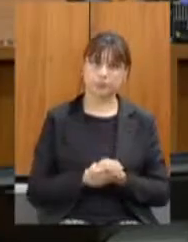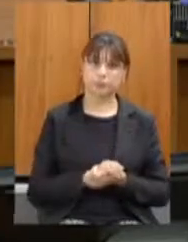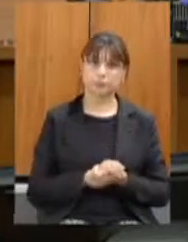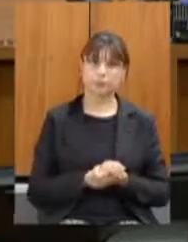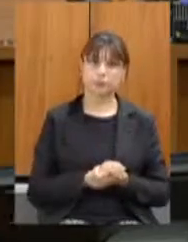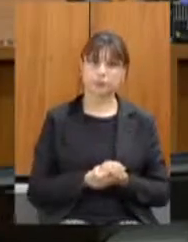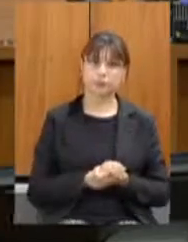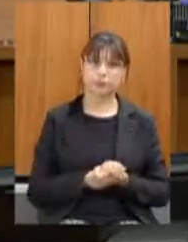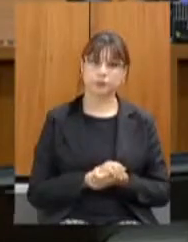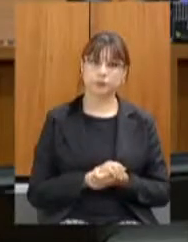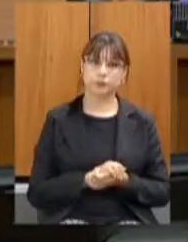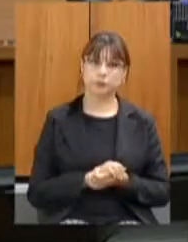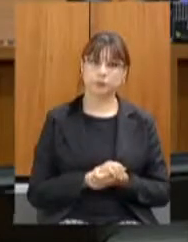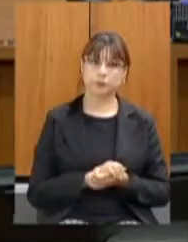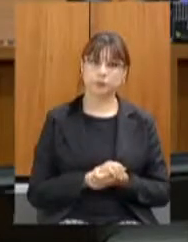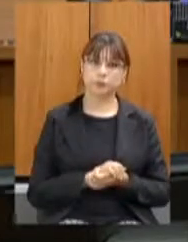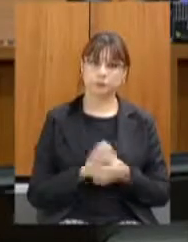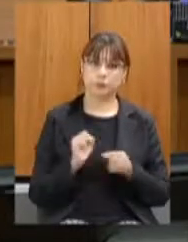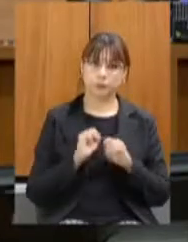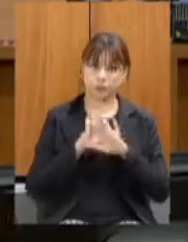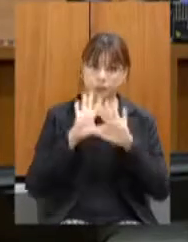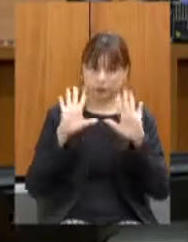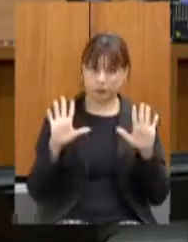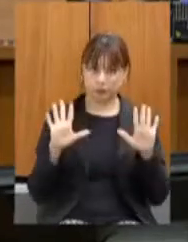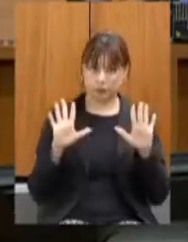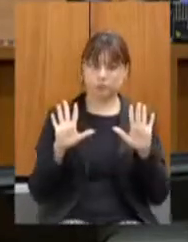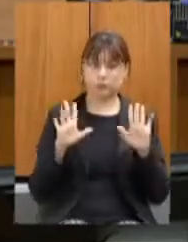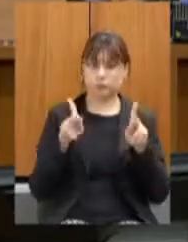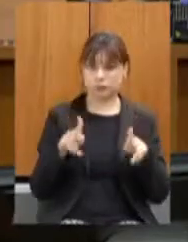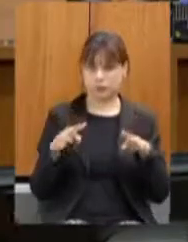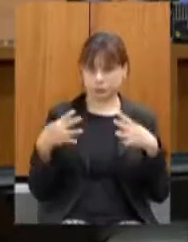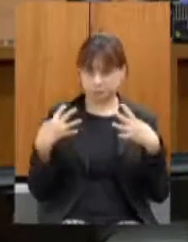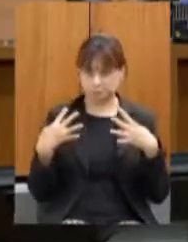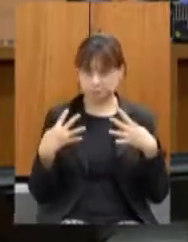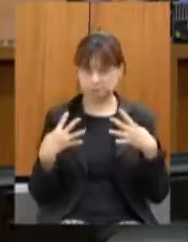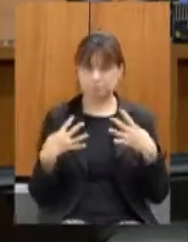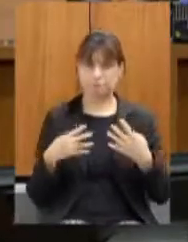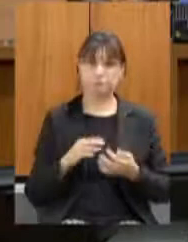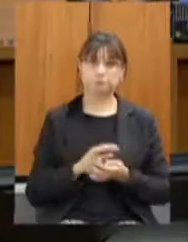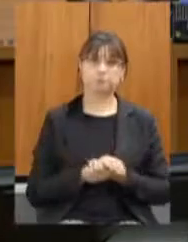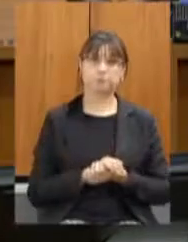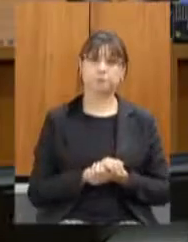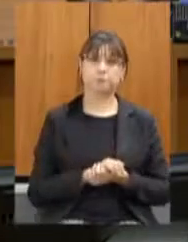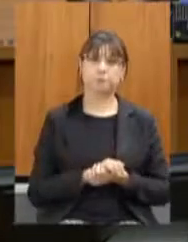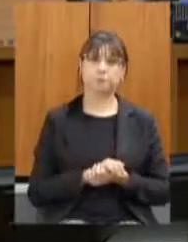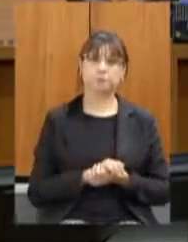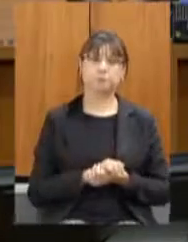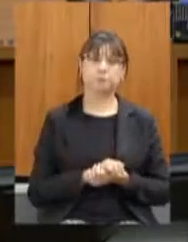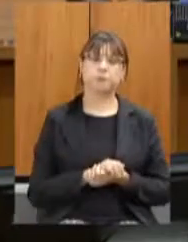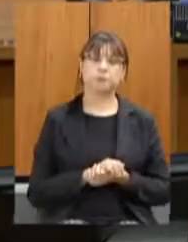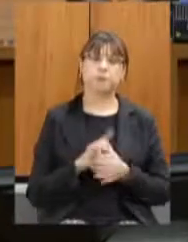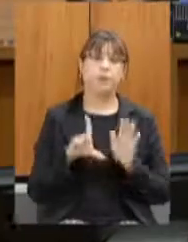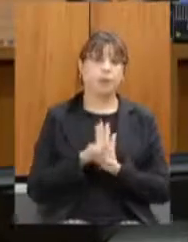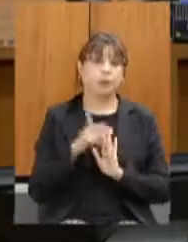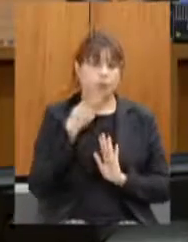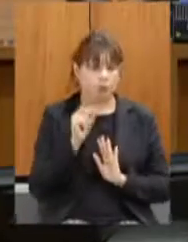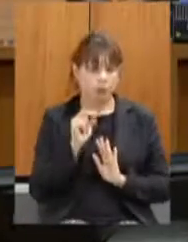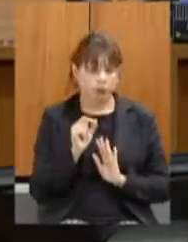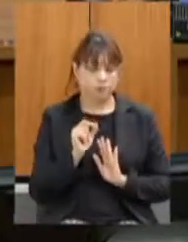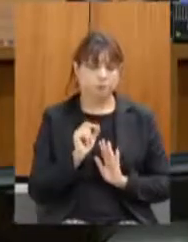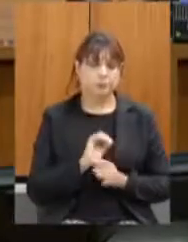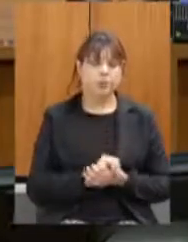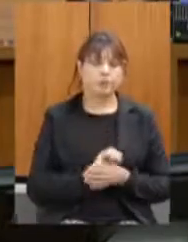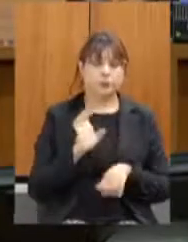apenas para esclarecimento dos que nos acompanham O que é que diz o seguinte o